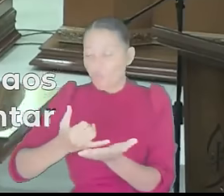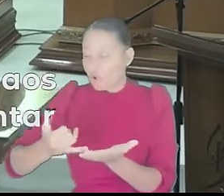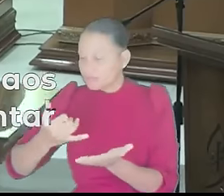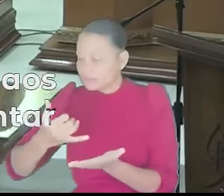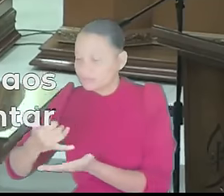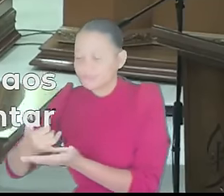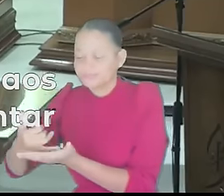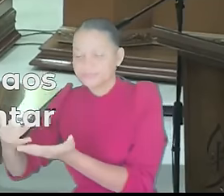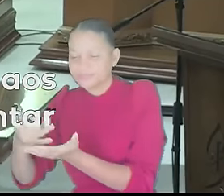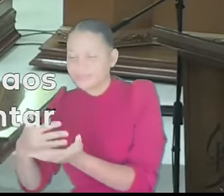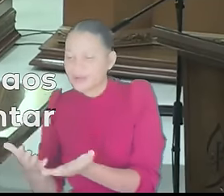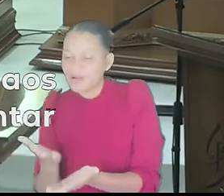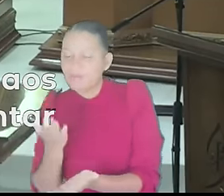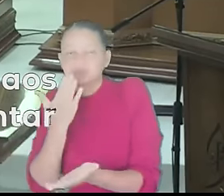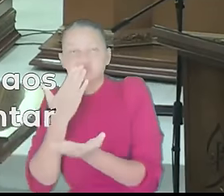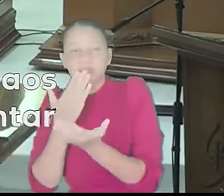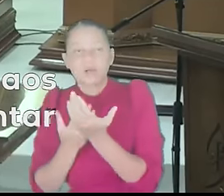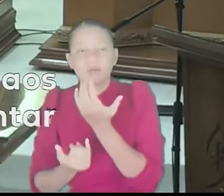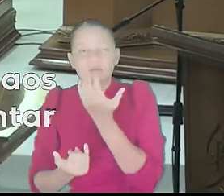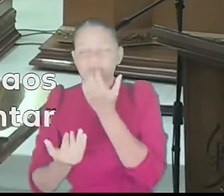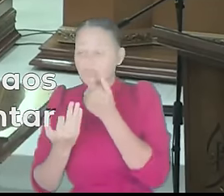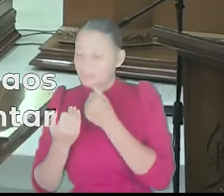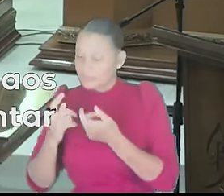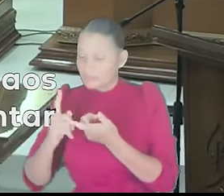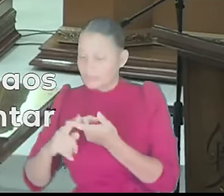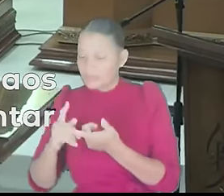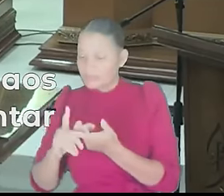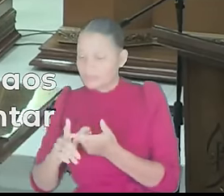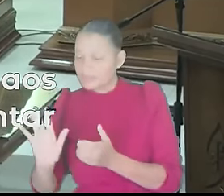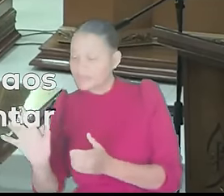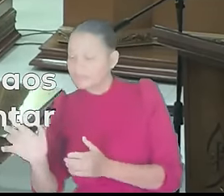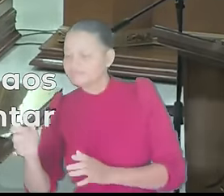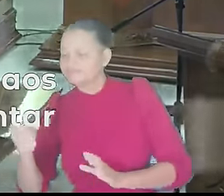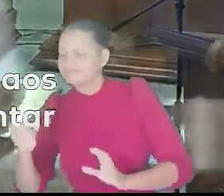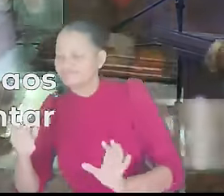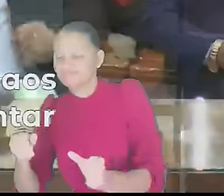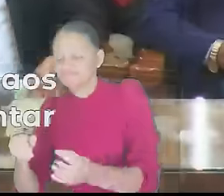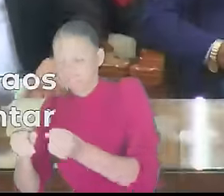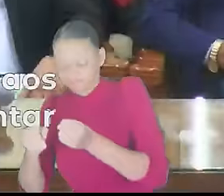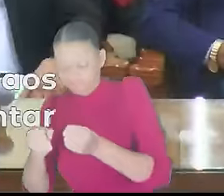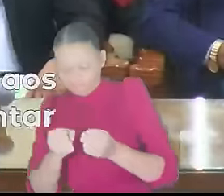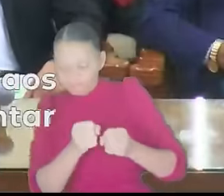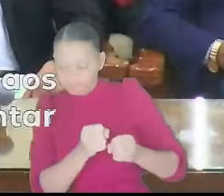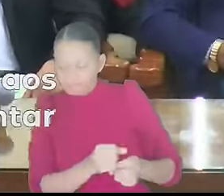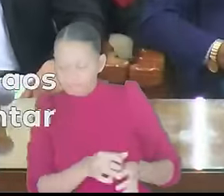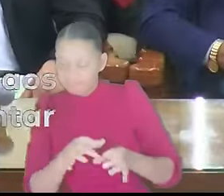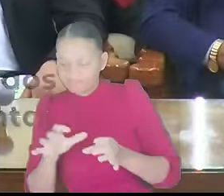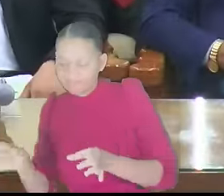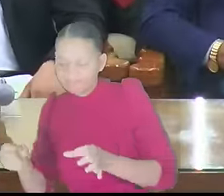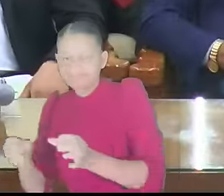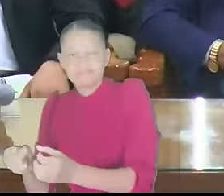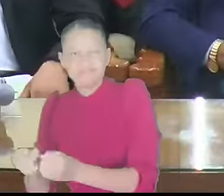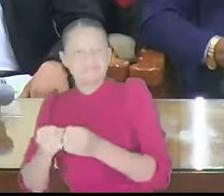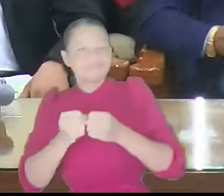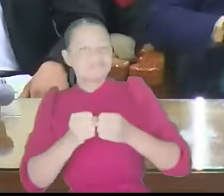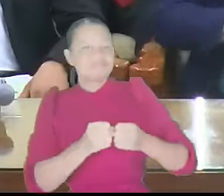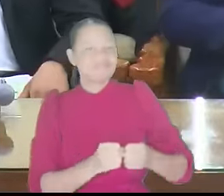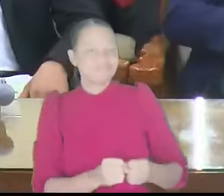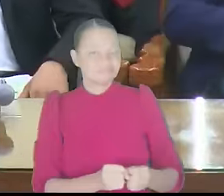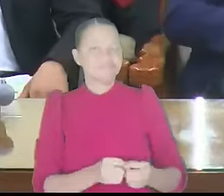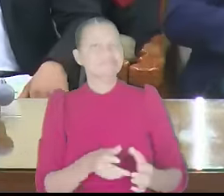nos jardins e para colher os lírios. Eu já falei para os irmãos